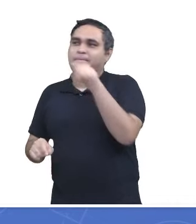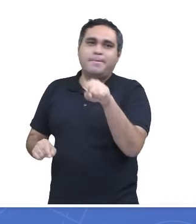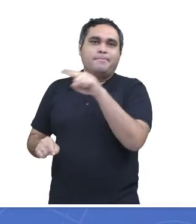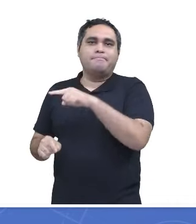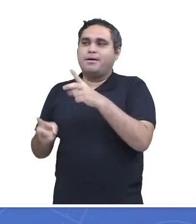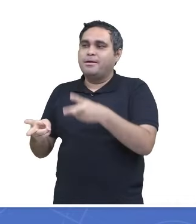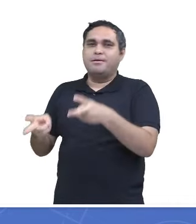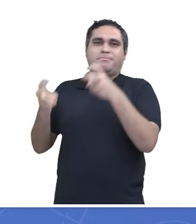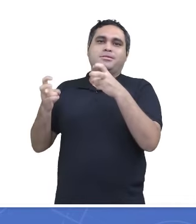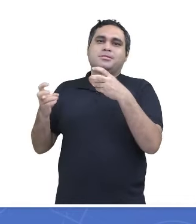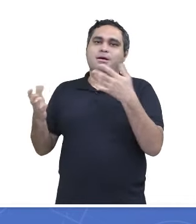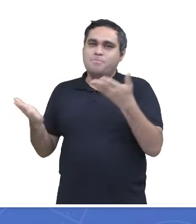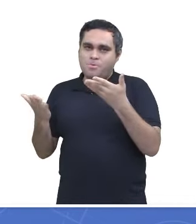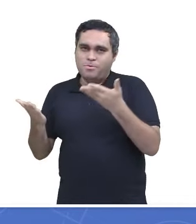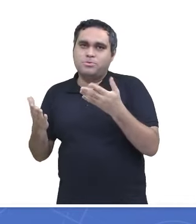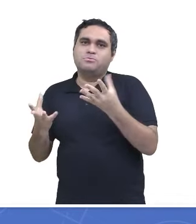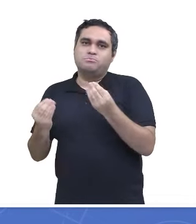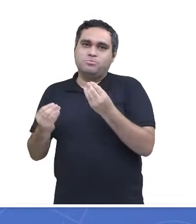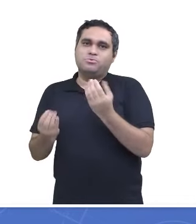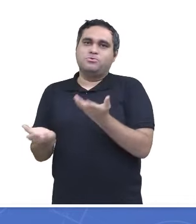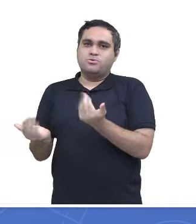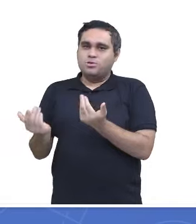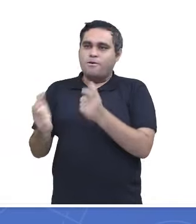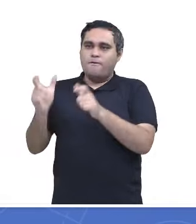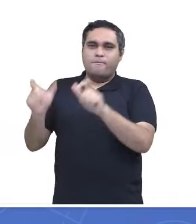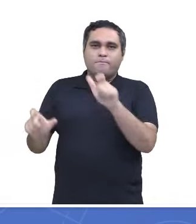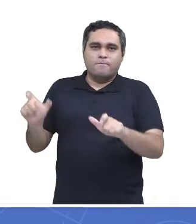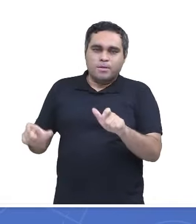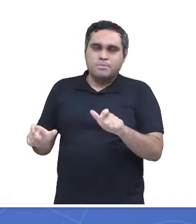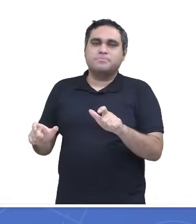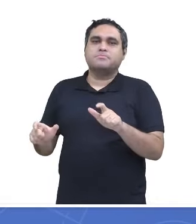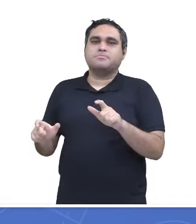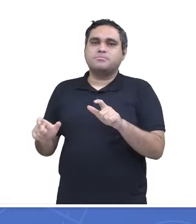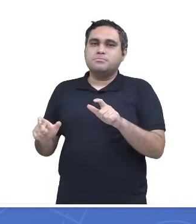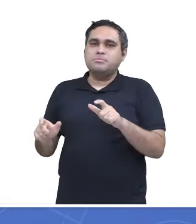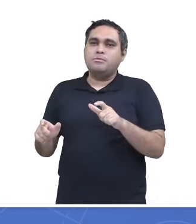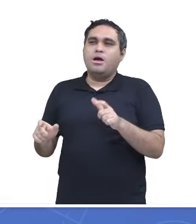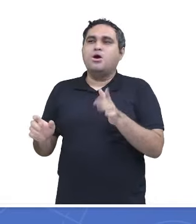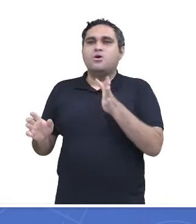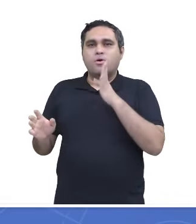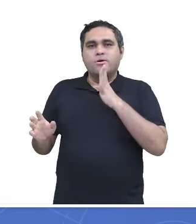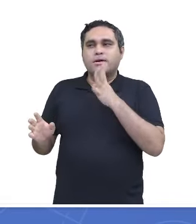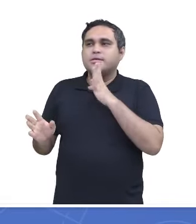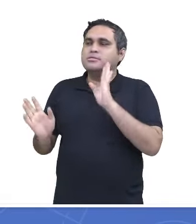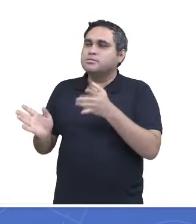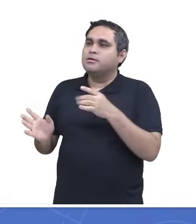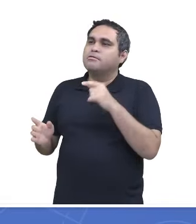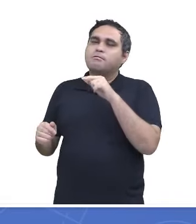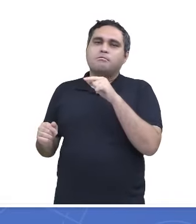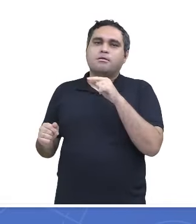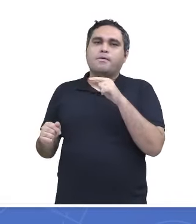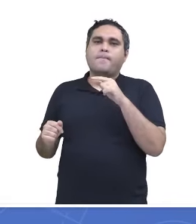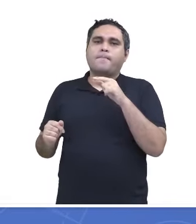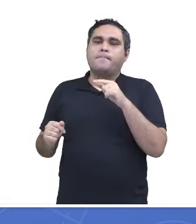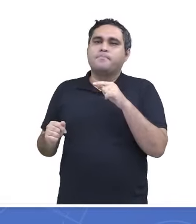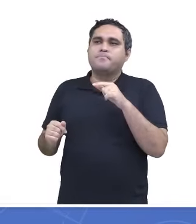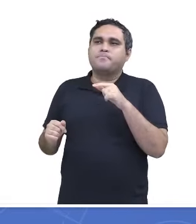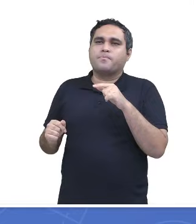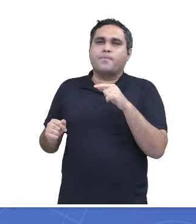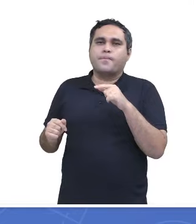tem muitos jovens que a gente conhece, que passaram por essa